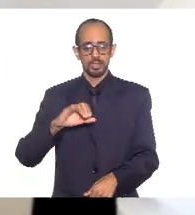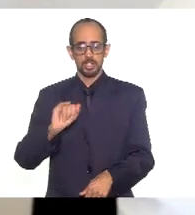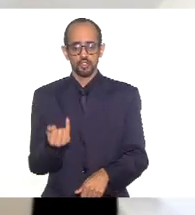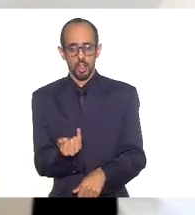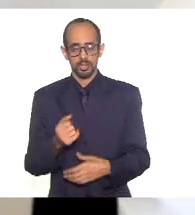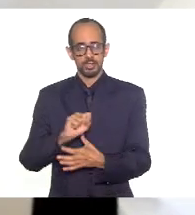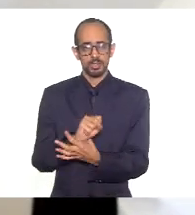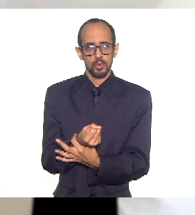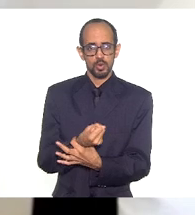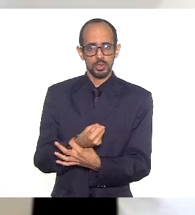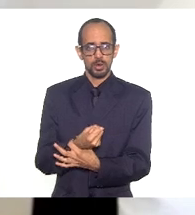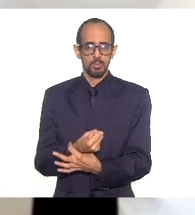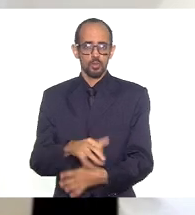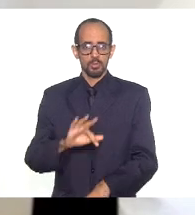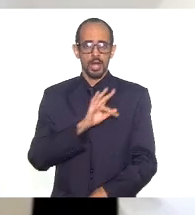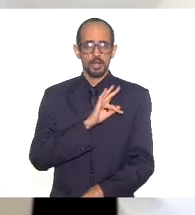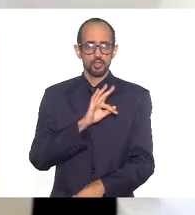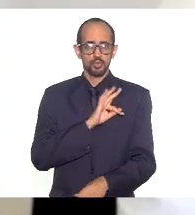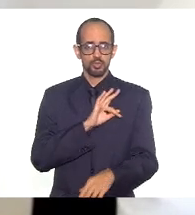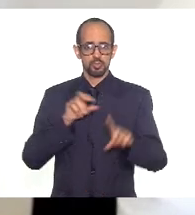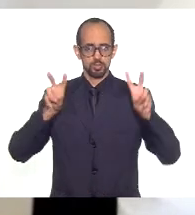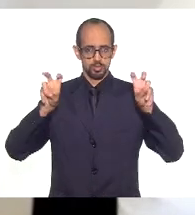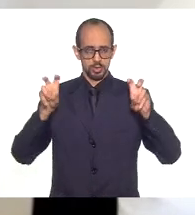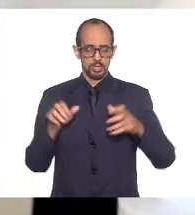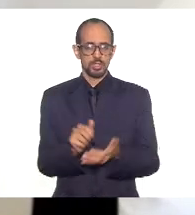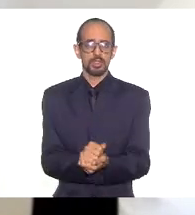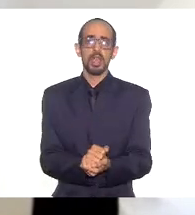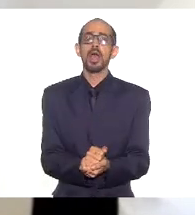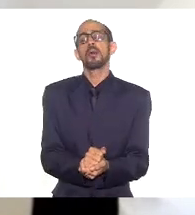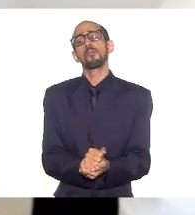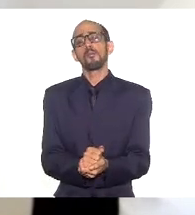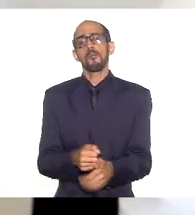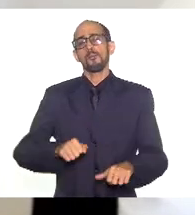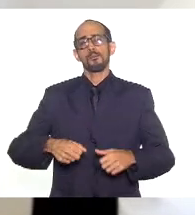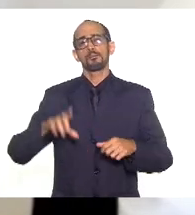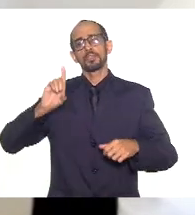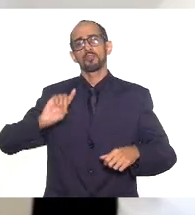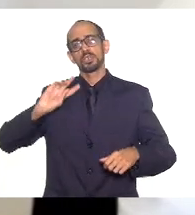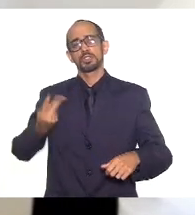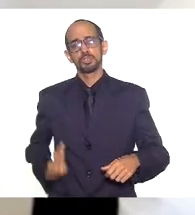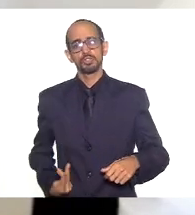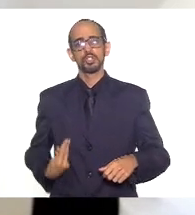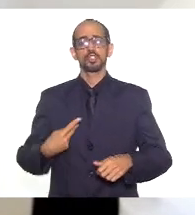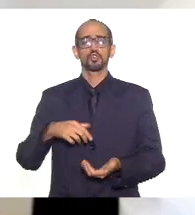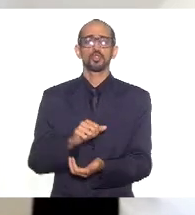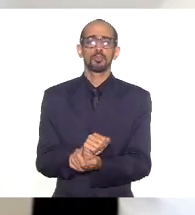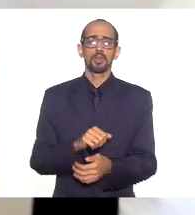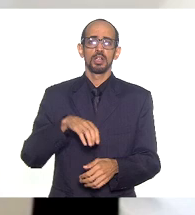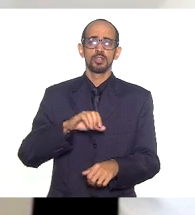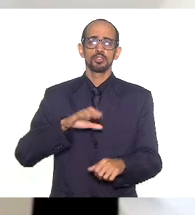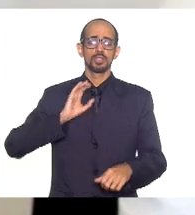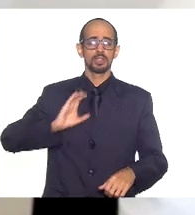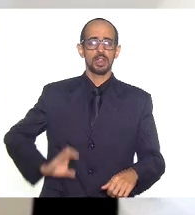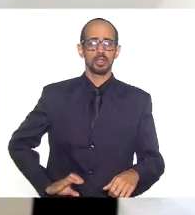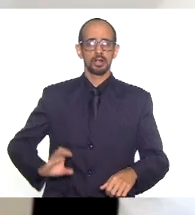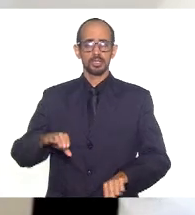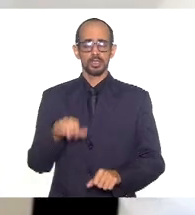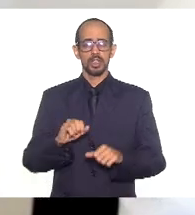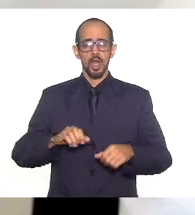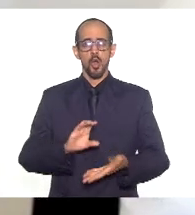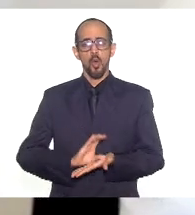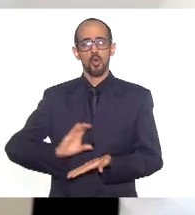Segurança Pública e Assuntos de Polícia, Servidores Públicos de Defesa dos Direitos Humanos e Cidadania, de Orçamento, Finanças, Fiscalização Financeira